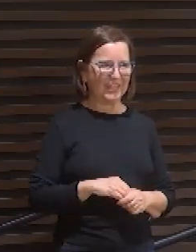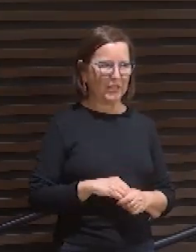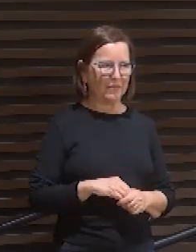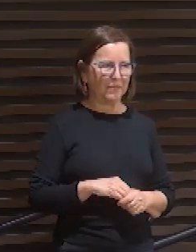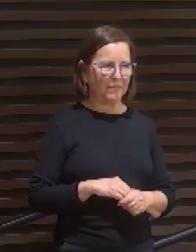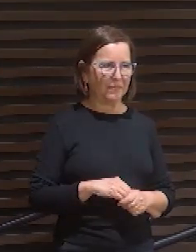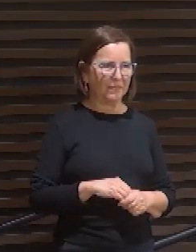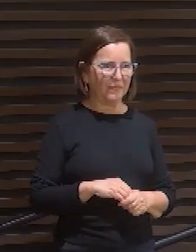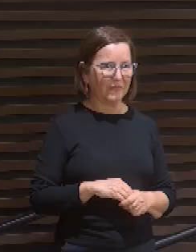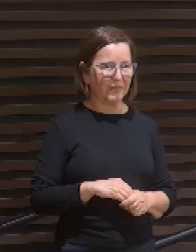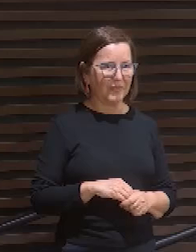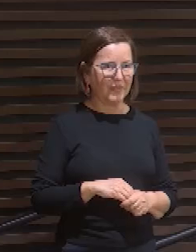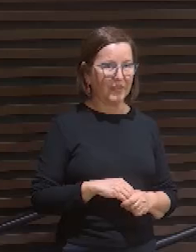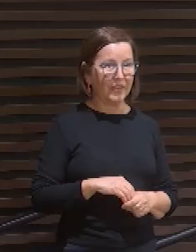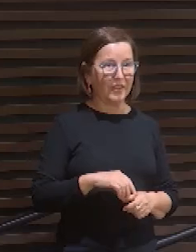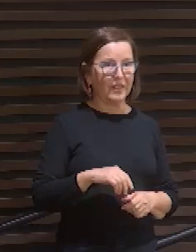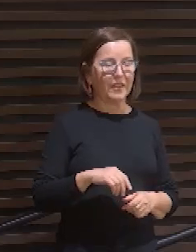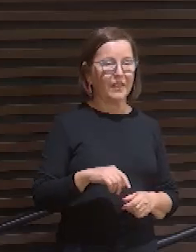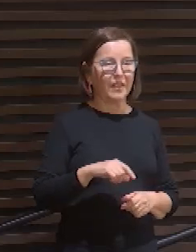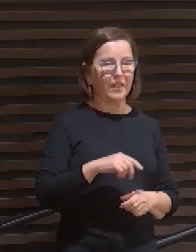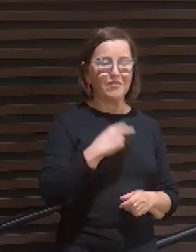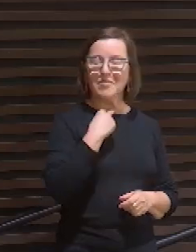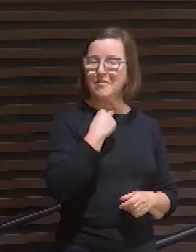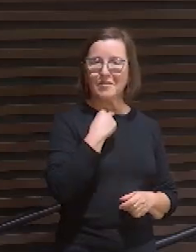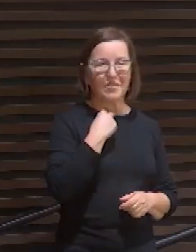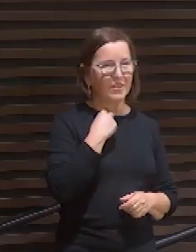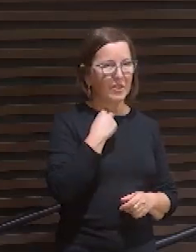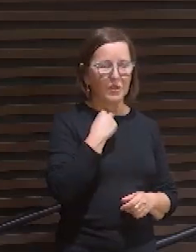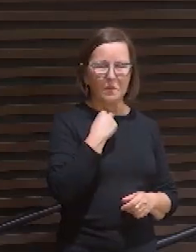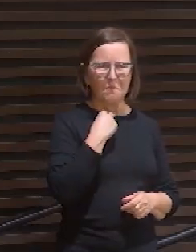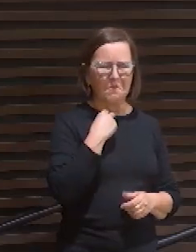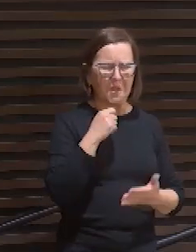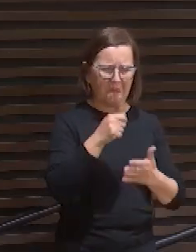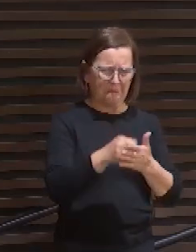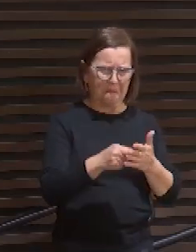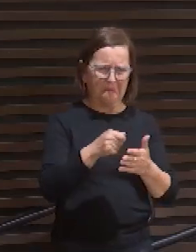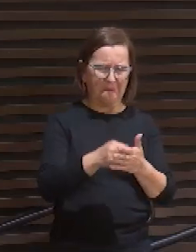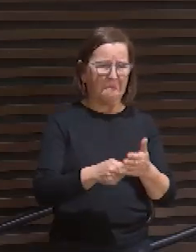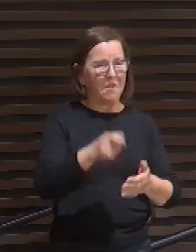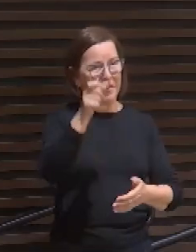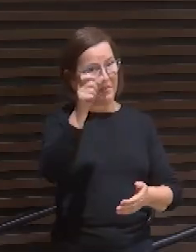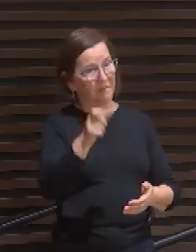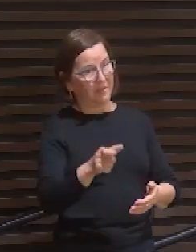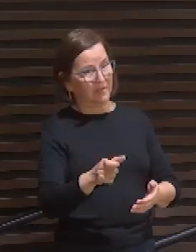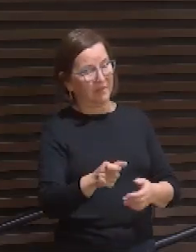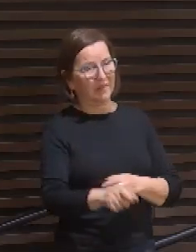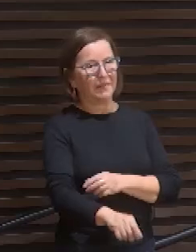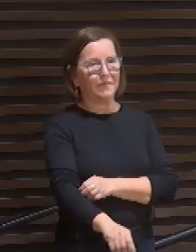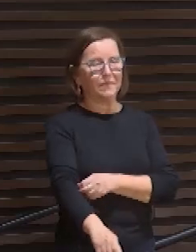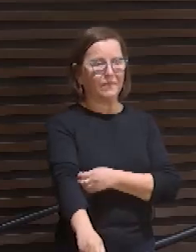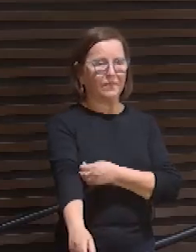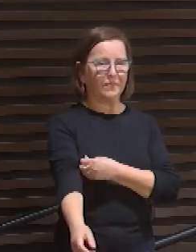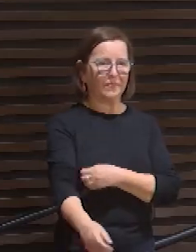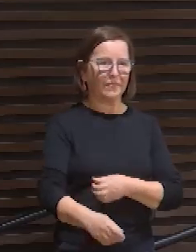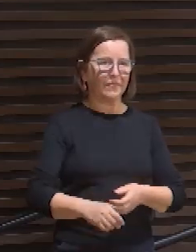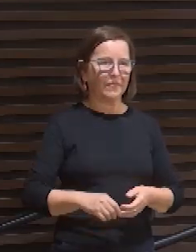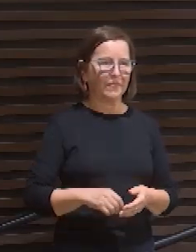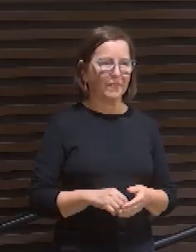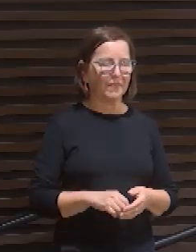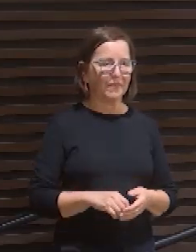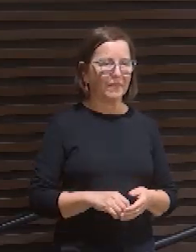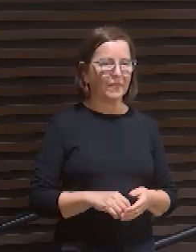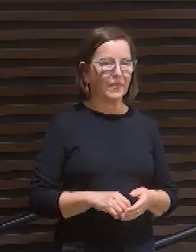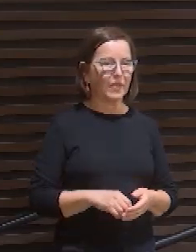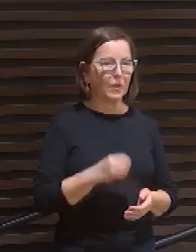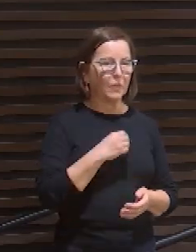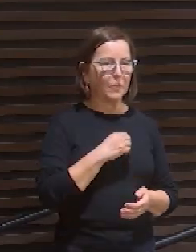Você não pode cobrar de alguém pecado que foi apagado.